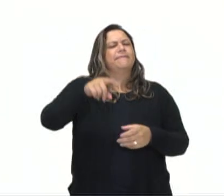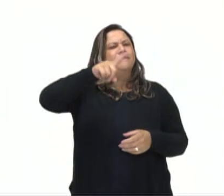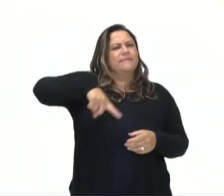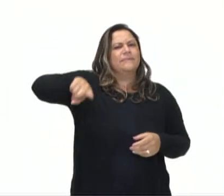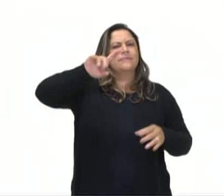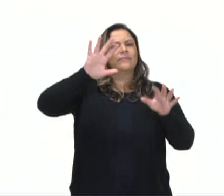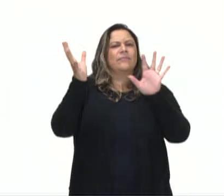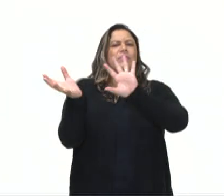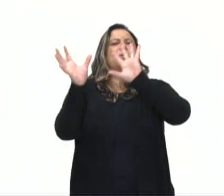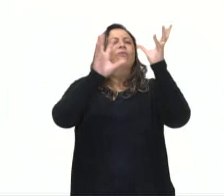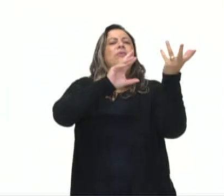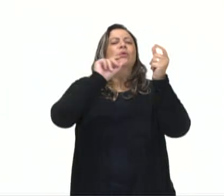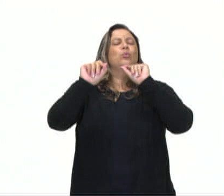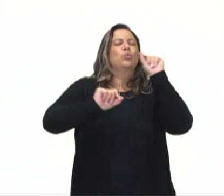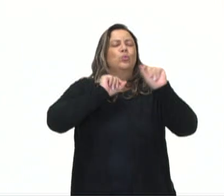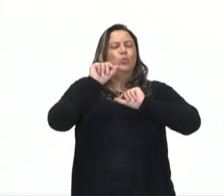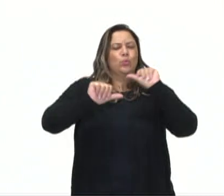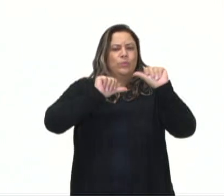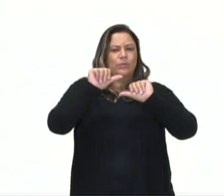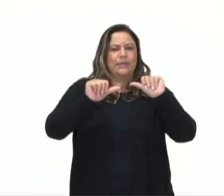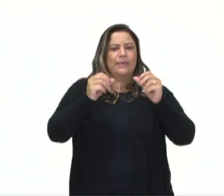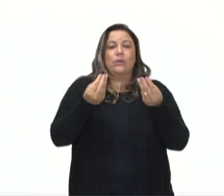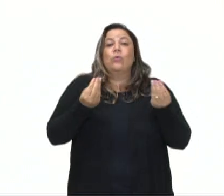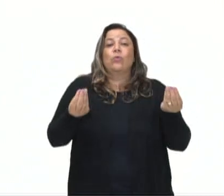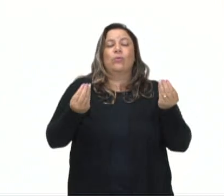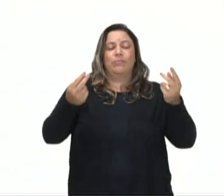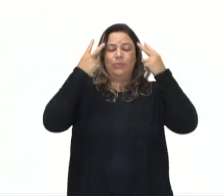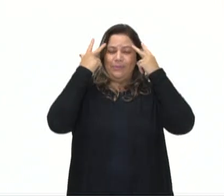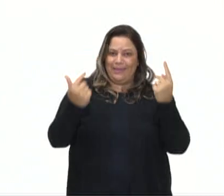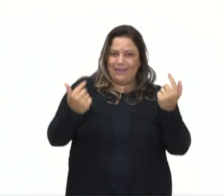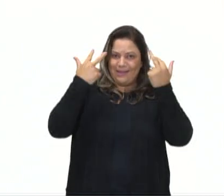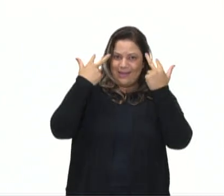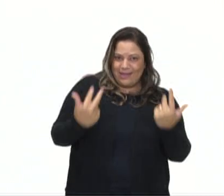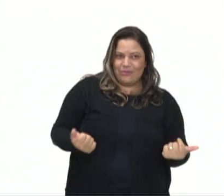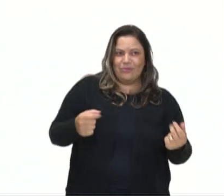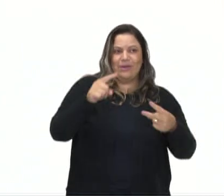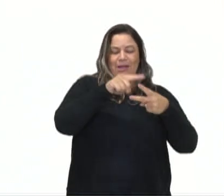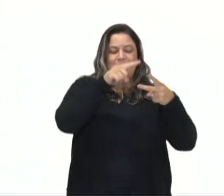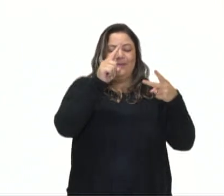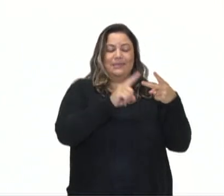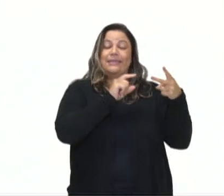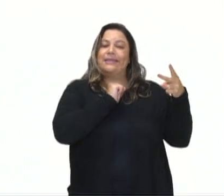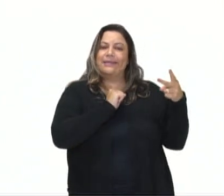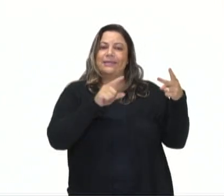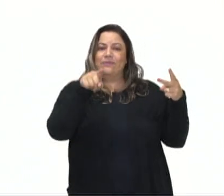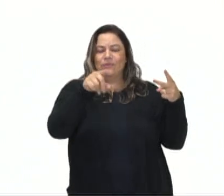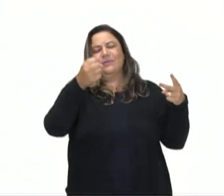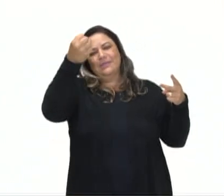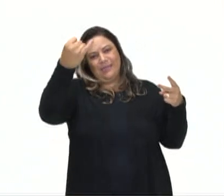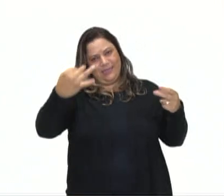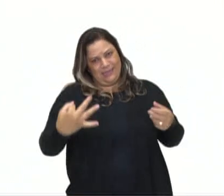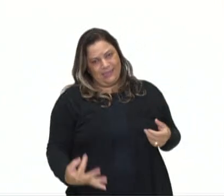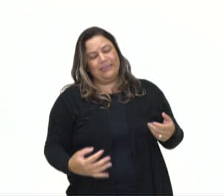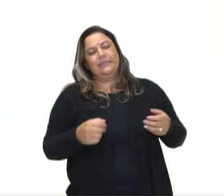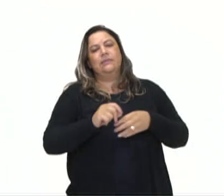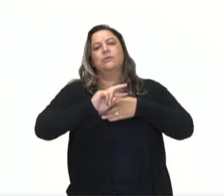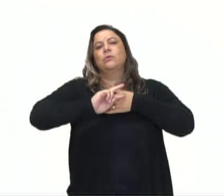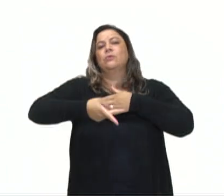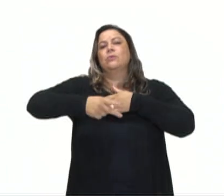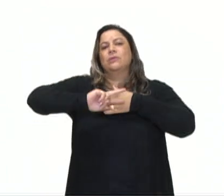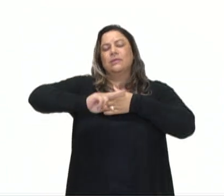El Niño e Laninha alteram o clima de forma natural. Com as suas palavras, descreva algumas